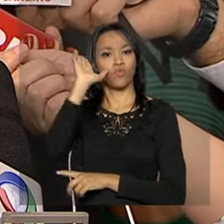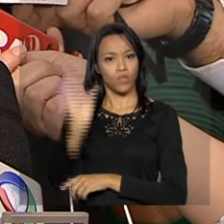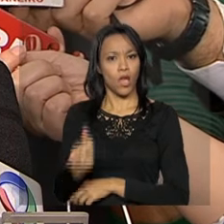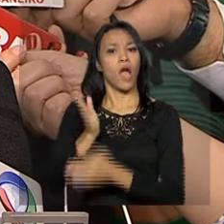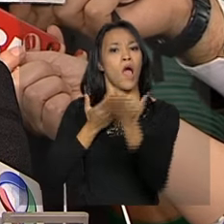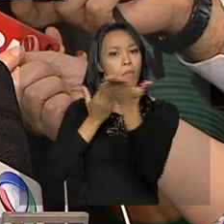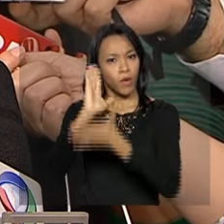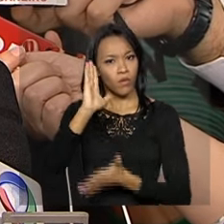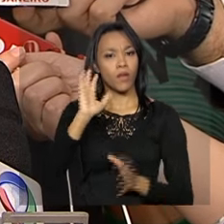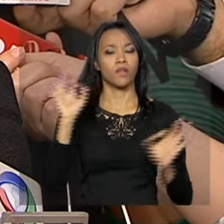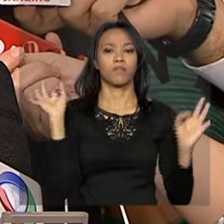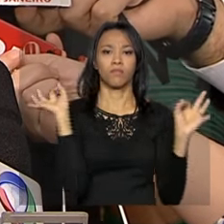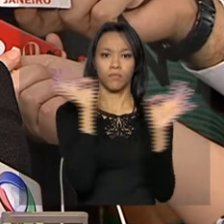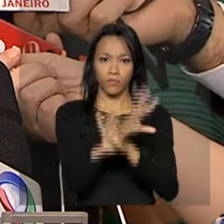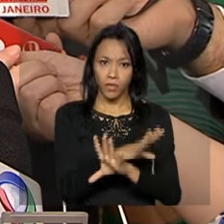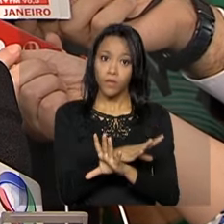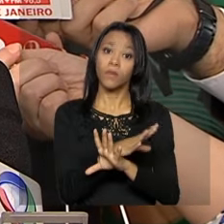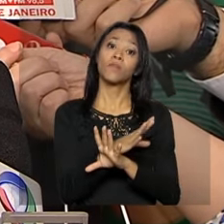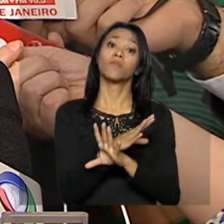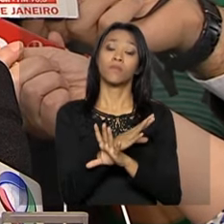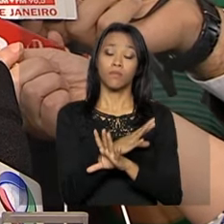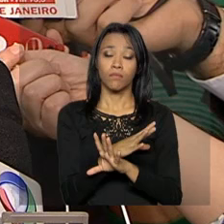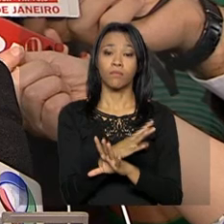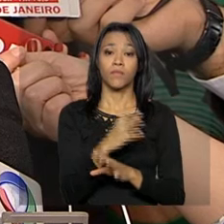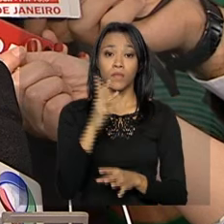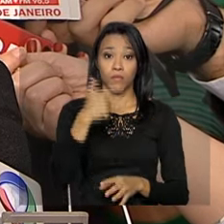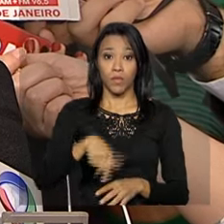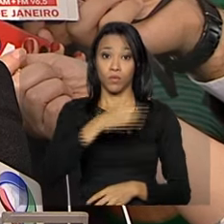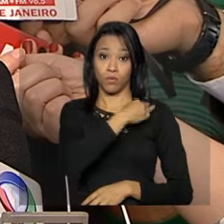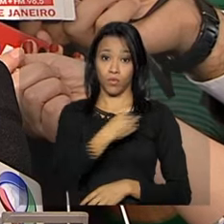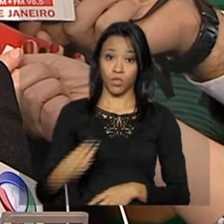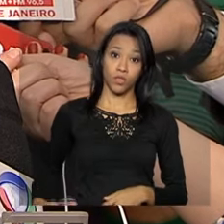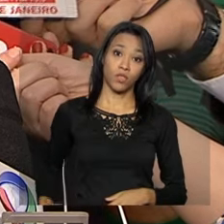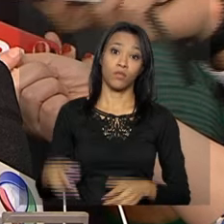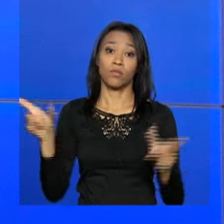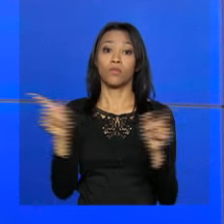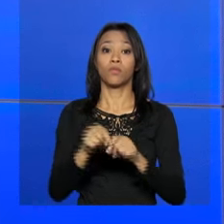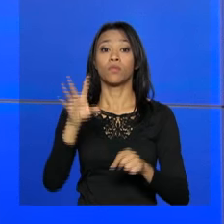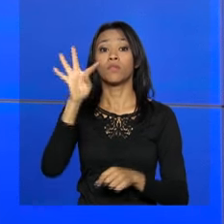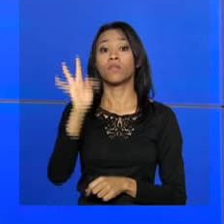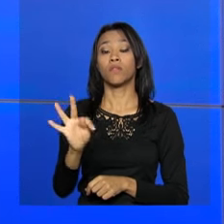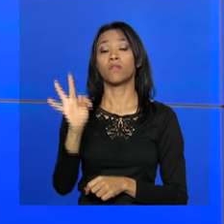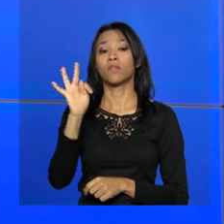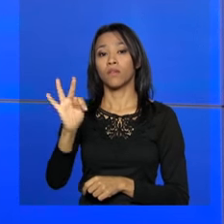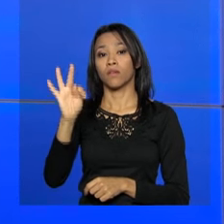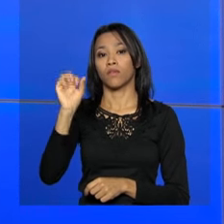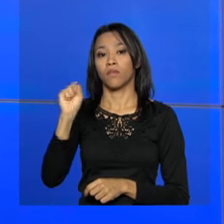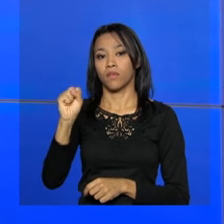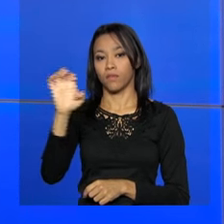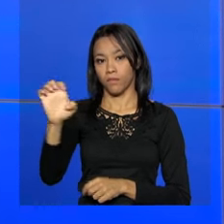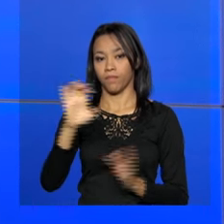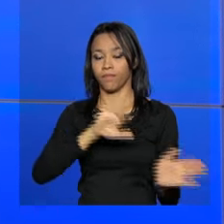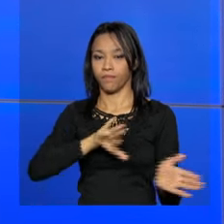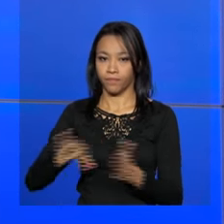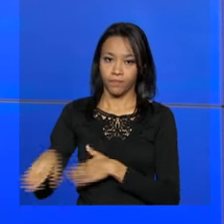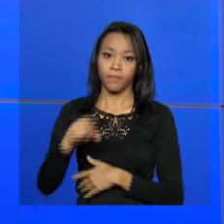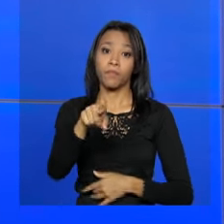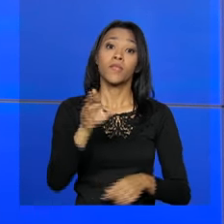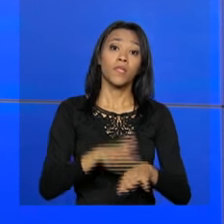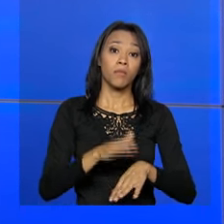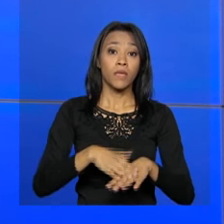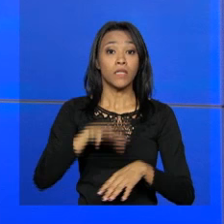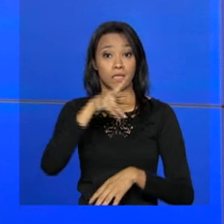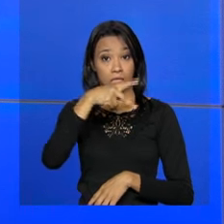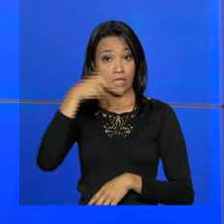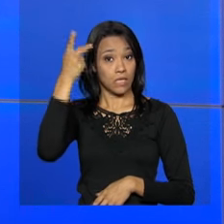aprovadas de forma unânime pelos ministros do TSE. E em São Paulo, o ministro da Fazenda, Nelson